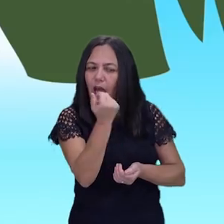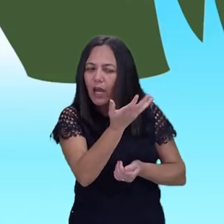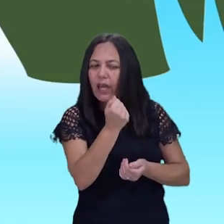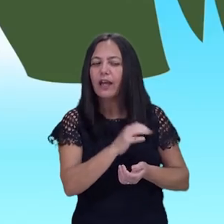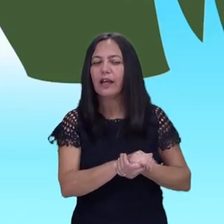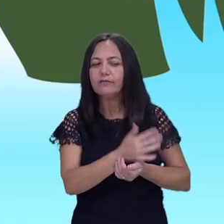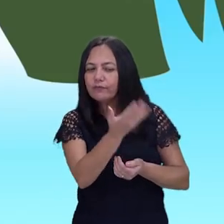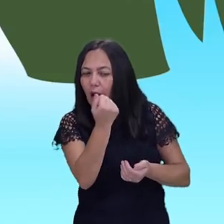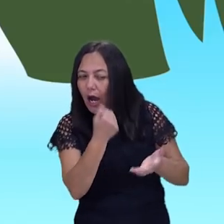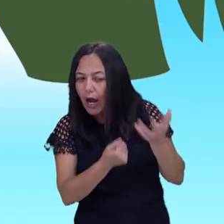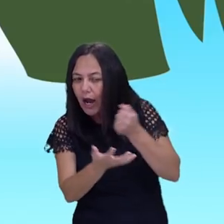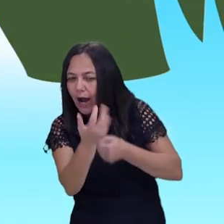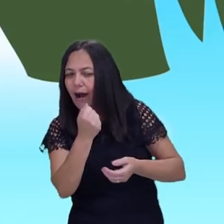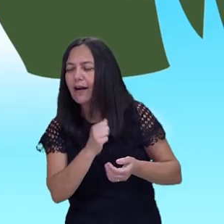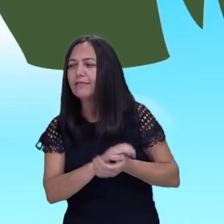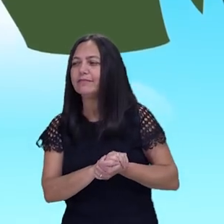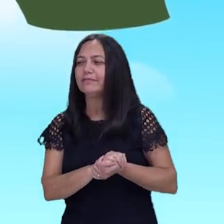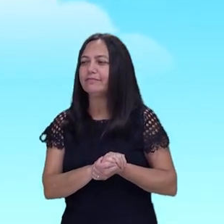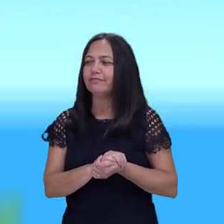Venham!